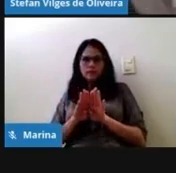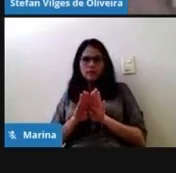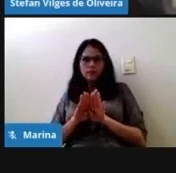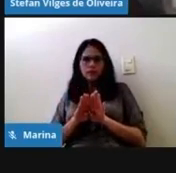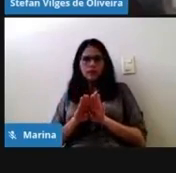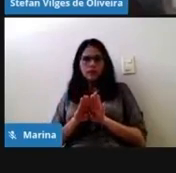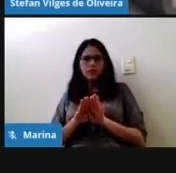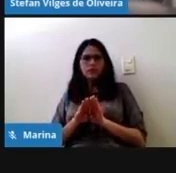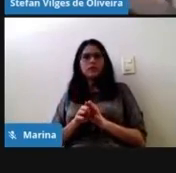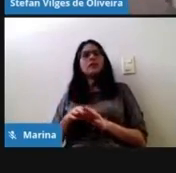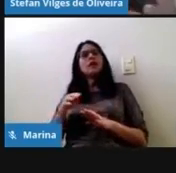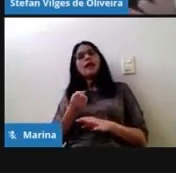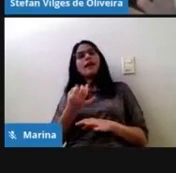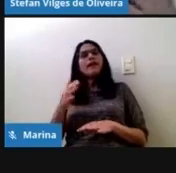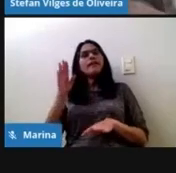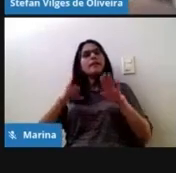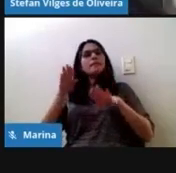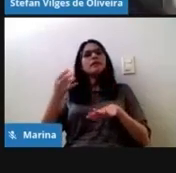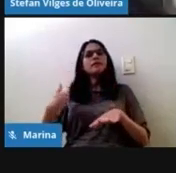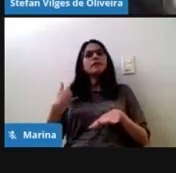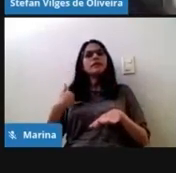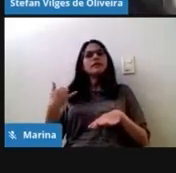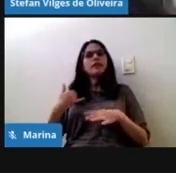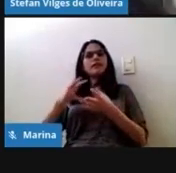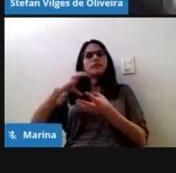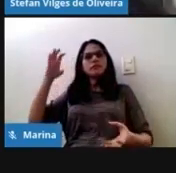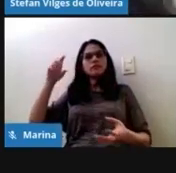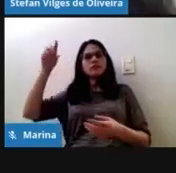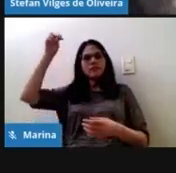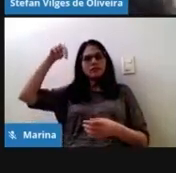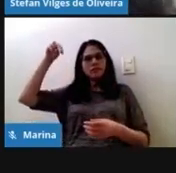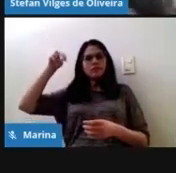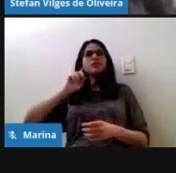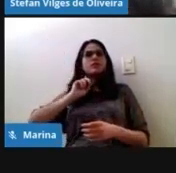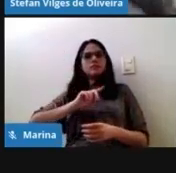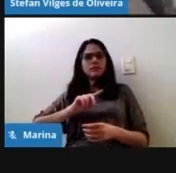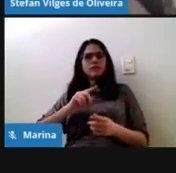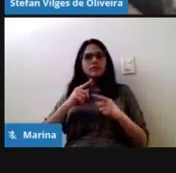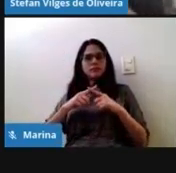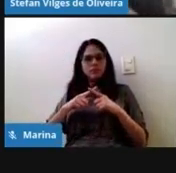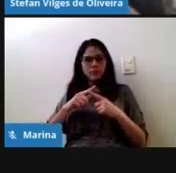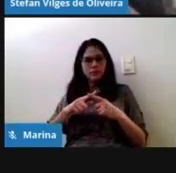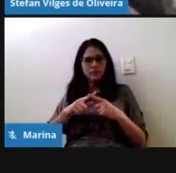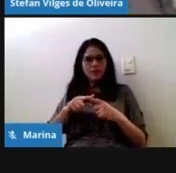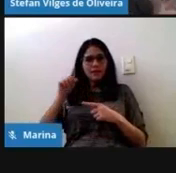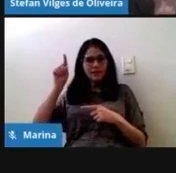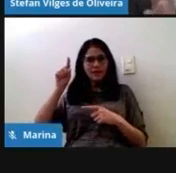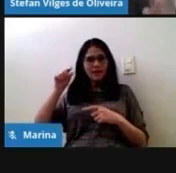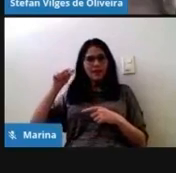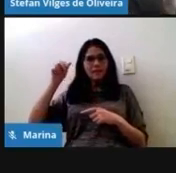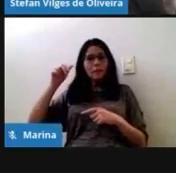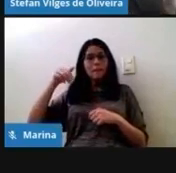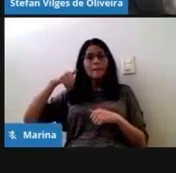em relação à longevidade dessa população do norte de Minas. Essas doenças, a grande maioria delas são doenças da população